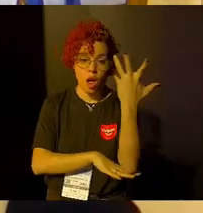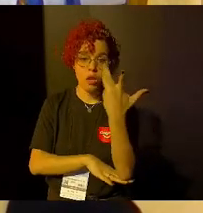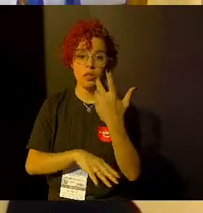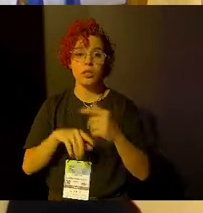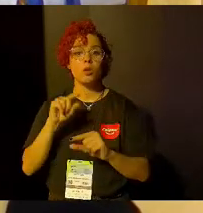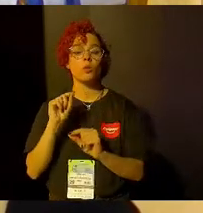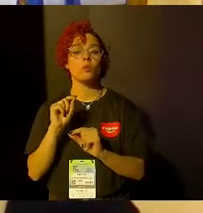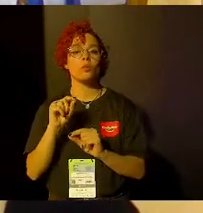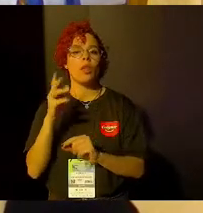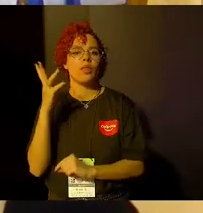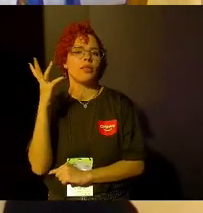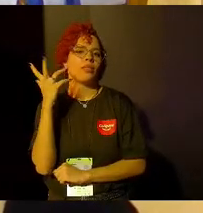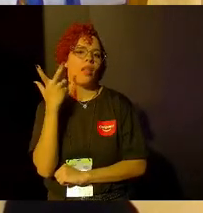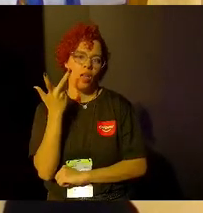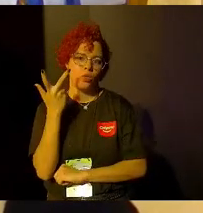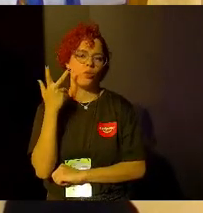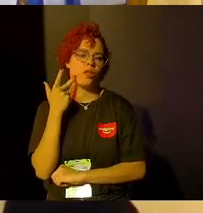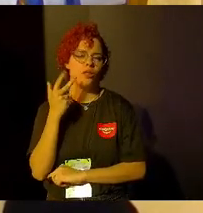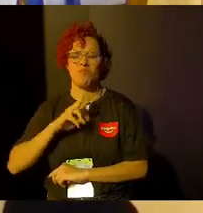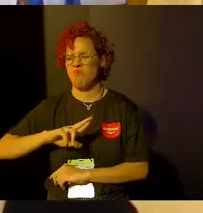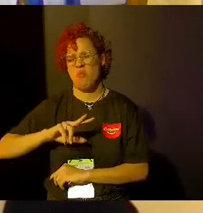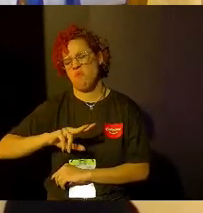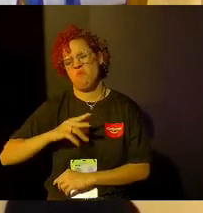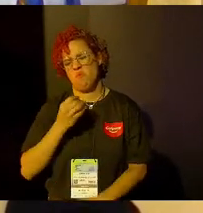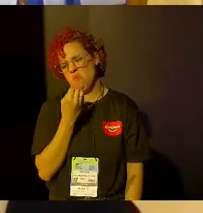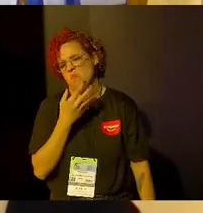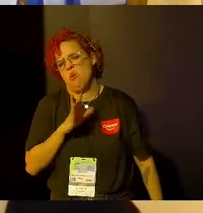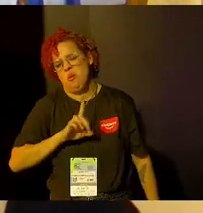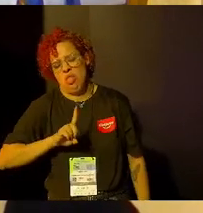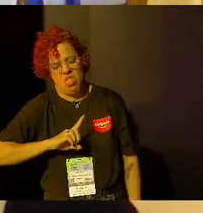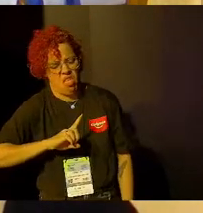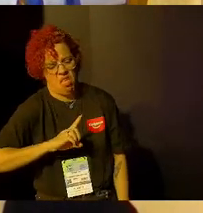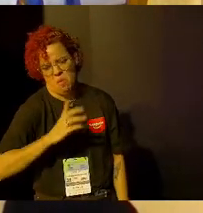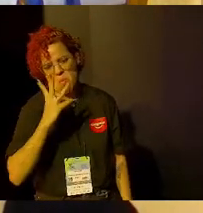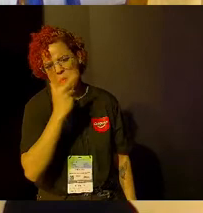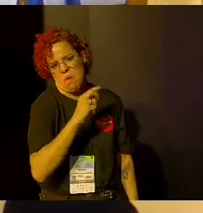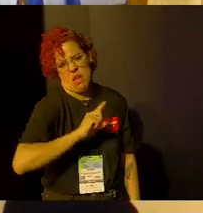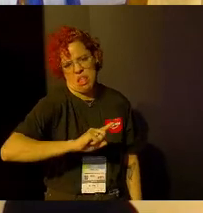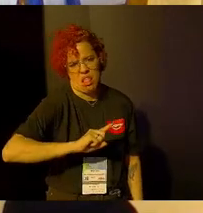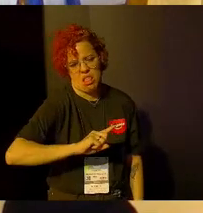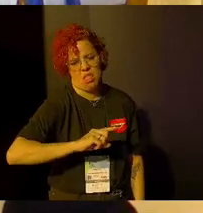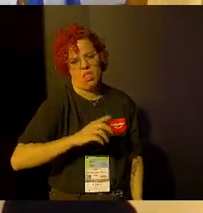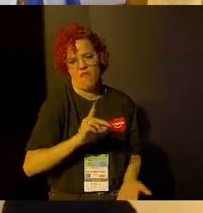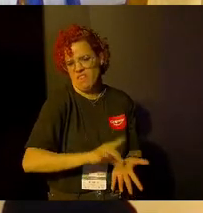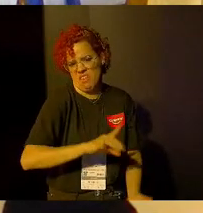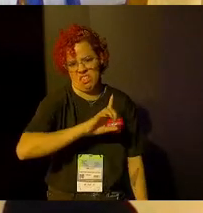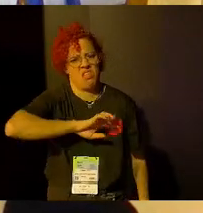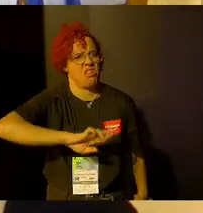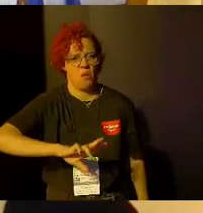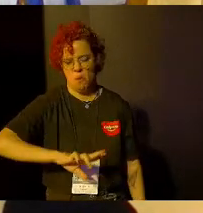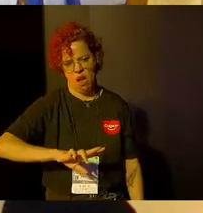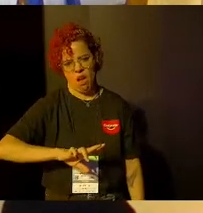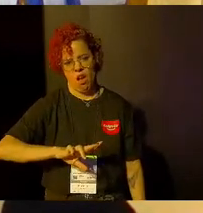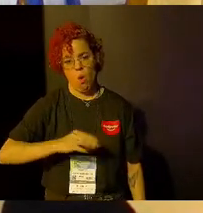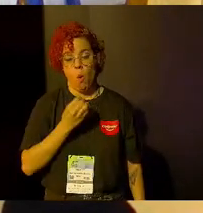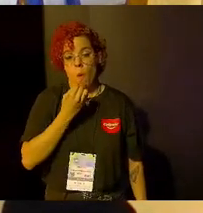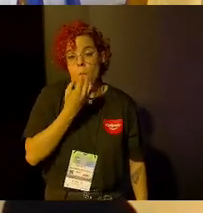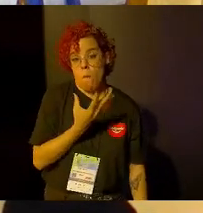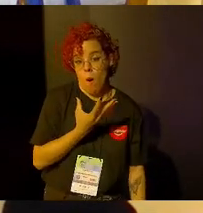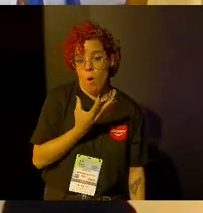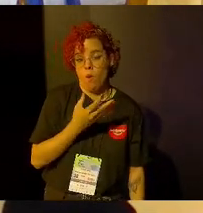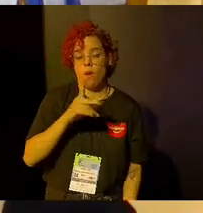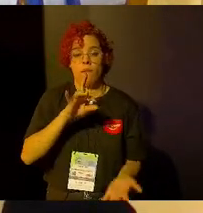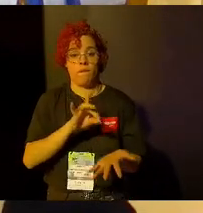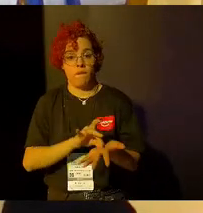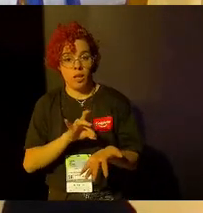chega aqui e diz não não é bom não é belo não é bonito e não é verdadeiro o bom e Belo e verdadeiro é o movimento